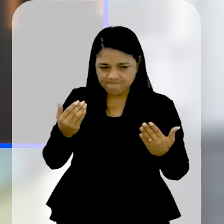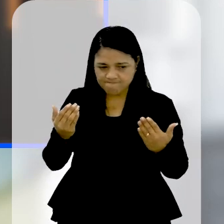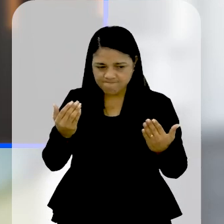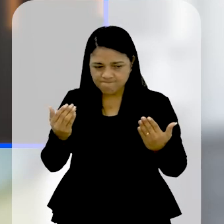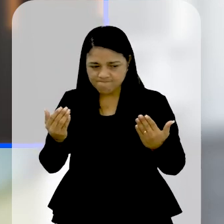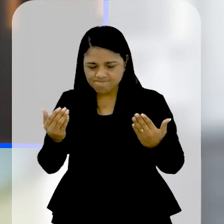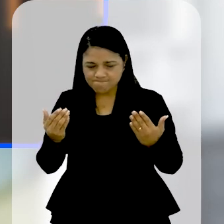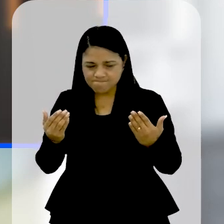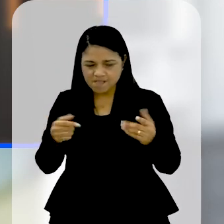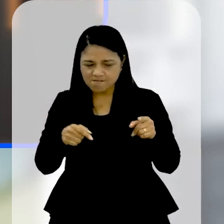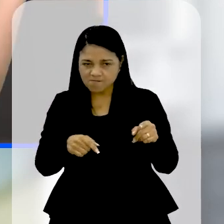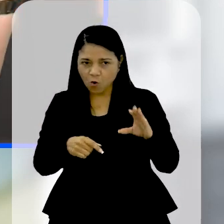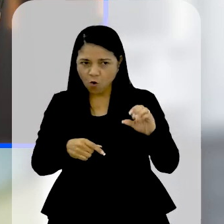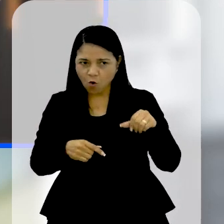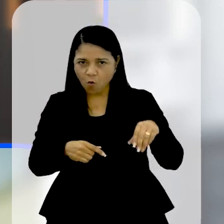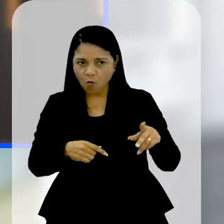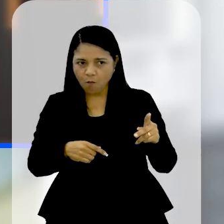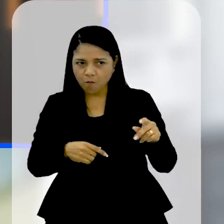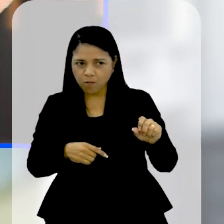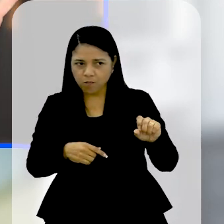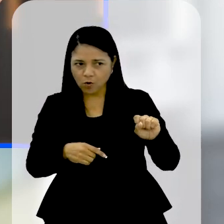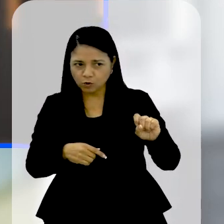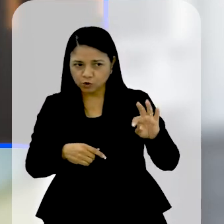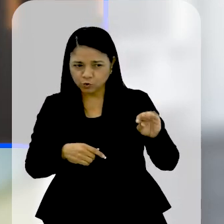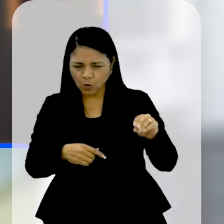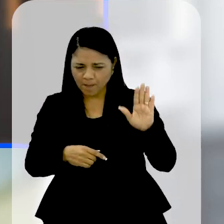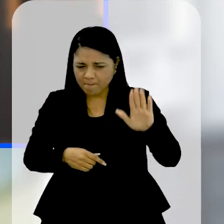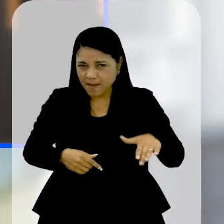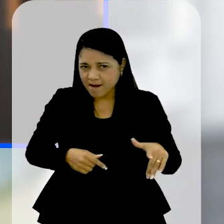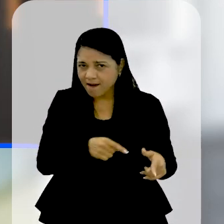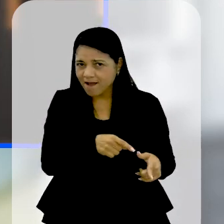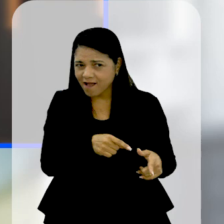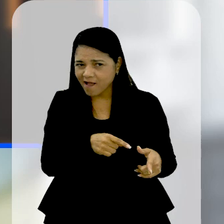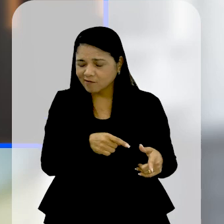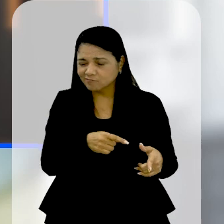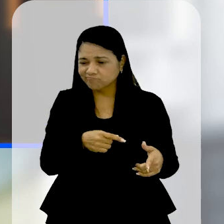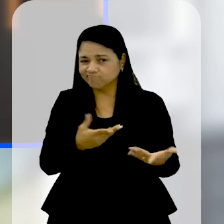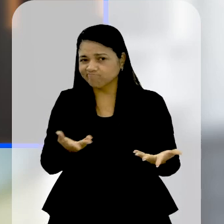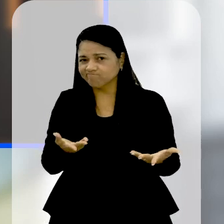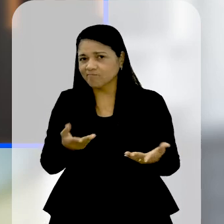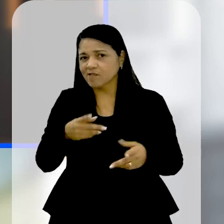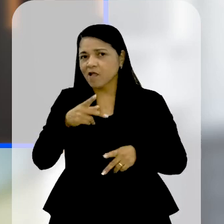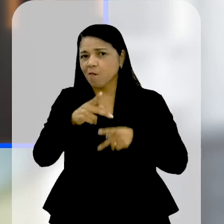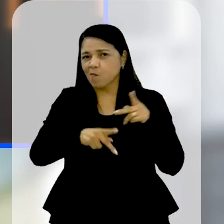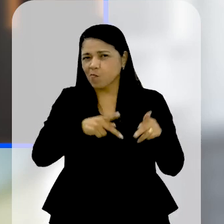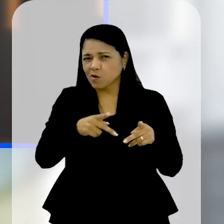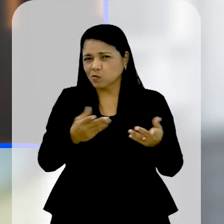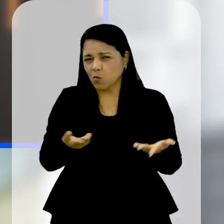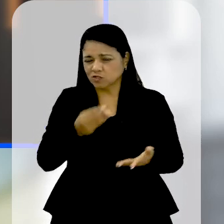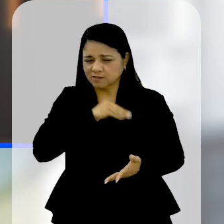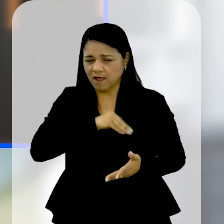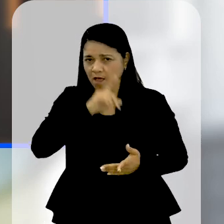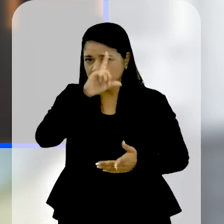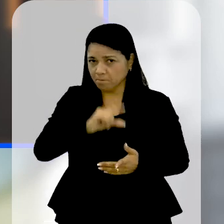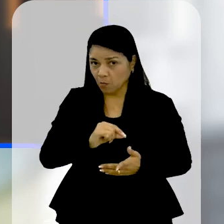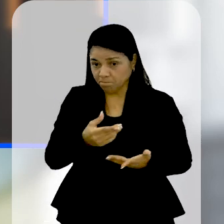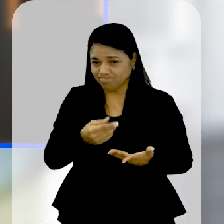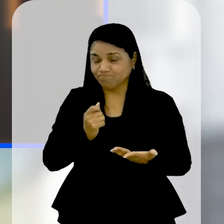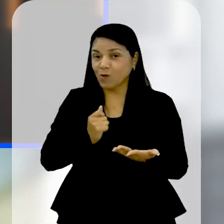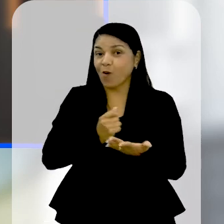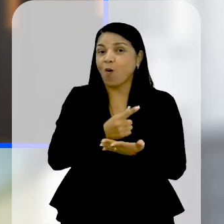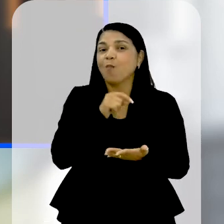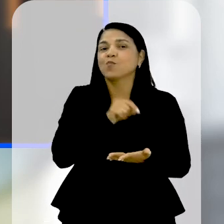esse produto, né? Porque você olha tudo lá, parece igual, mas esse é mais barato, ainda mais com as condições que a nossa população